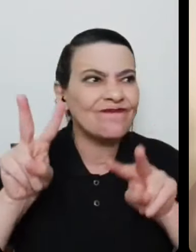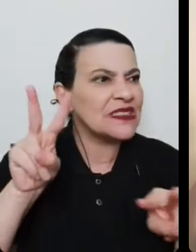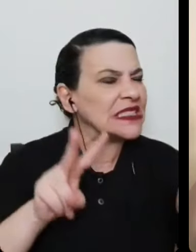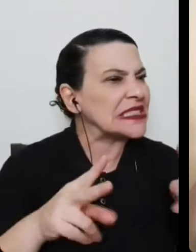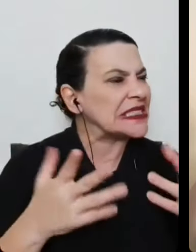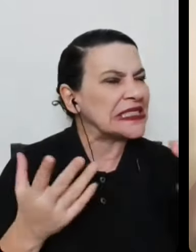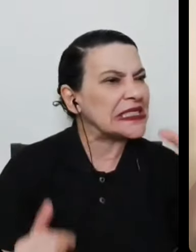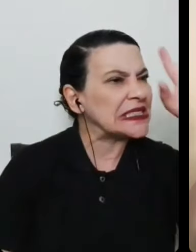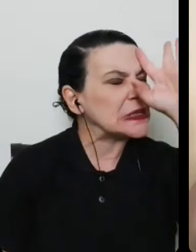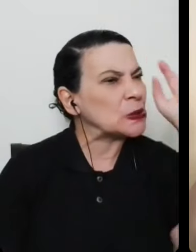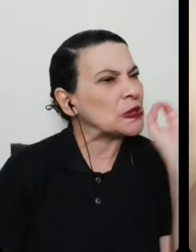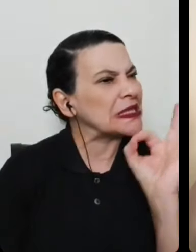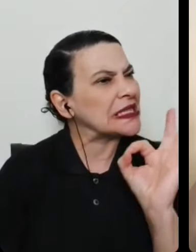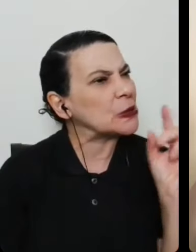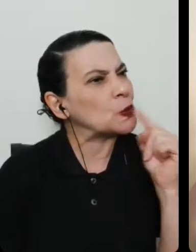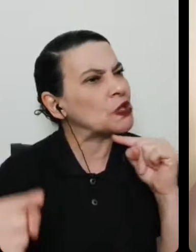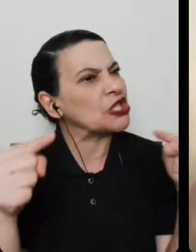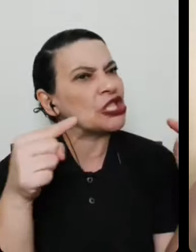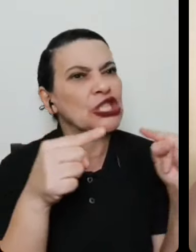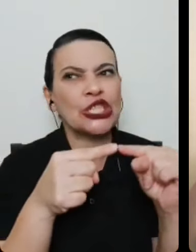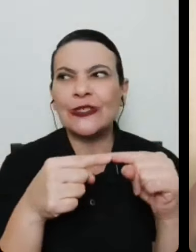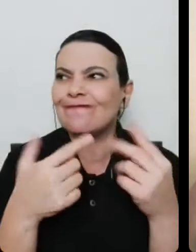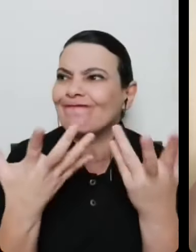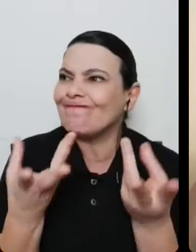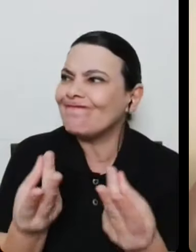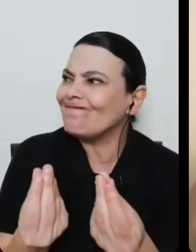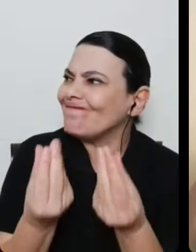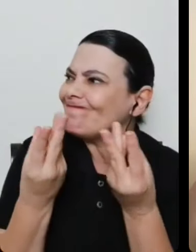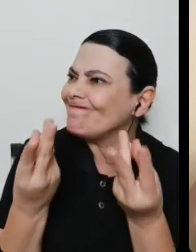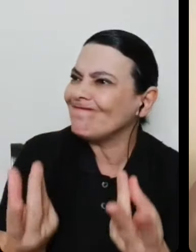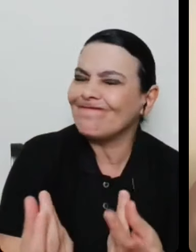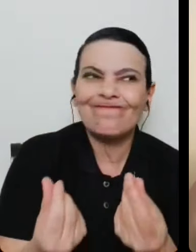propósito daquilo. Né?